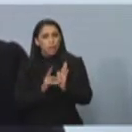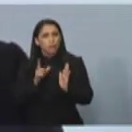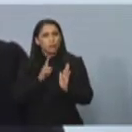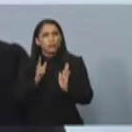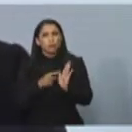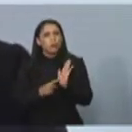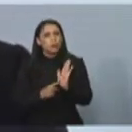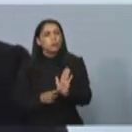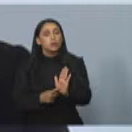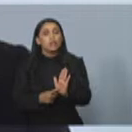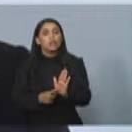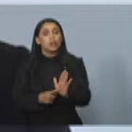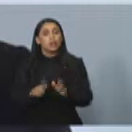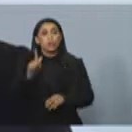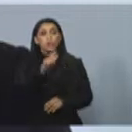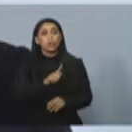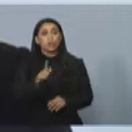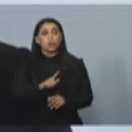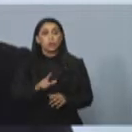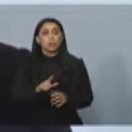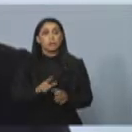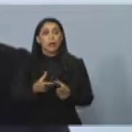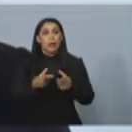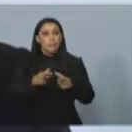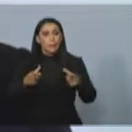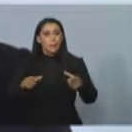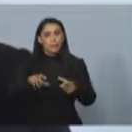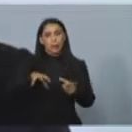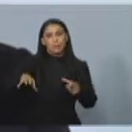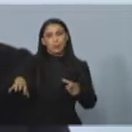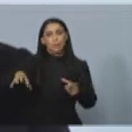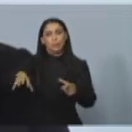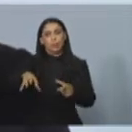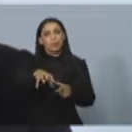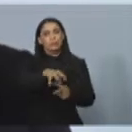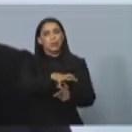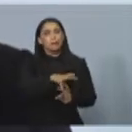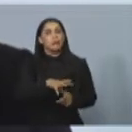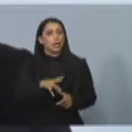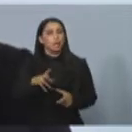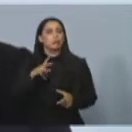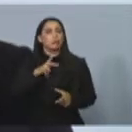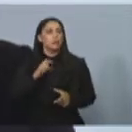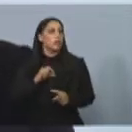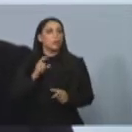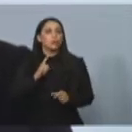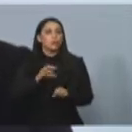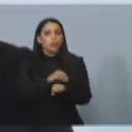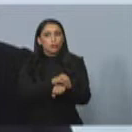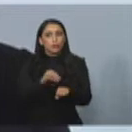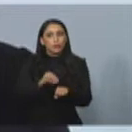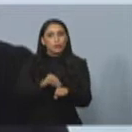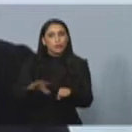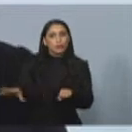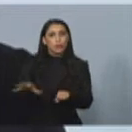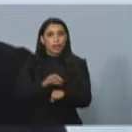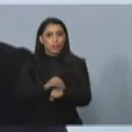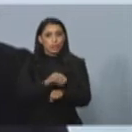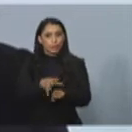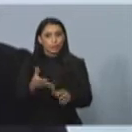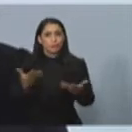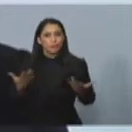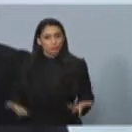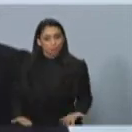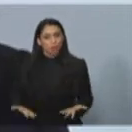capacidades dos gestores de aumentar as bases de dados constantes da base integradora, nos termos do artigo 2º, e essa